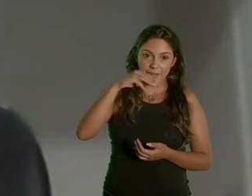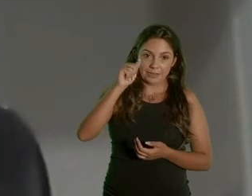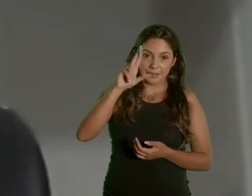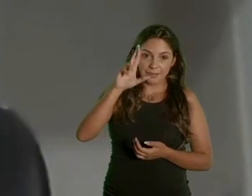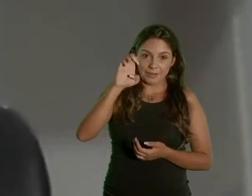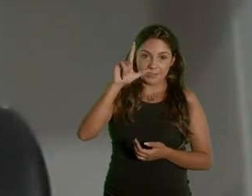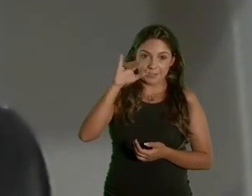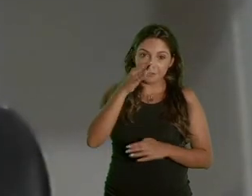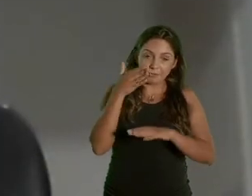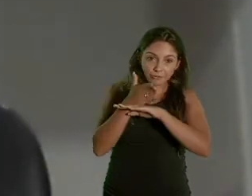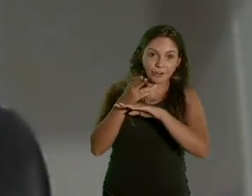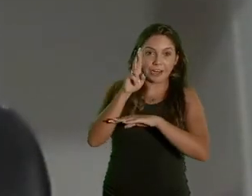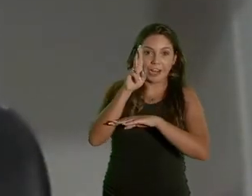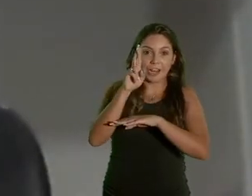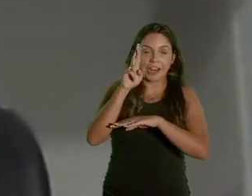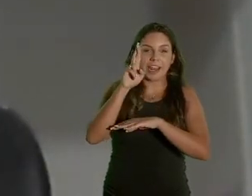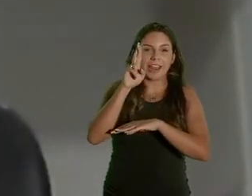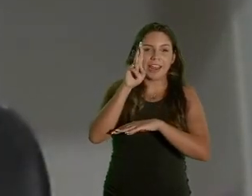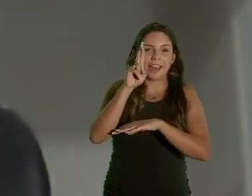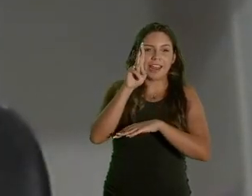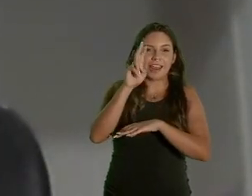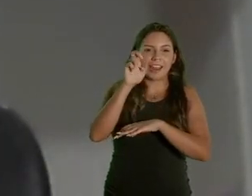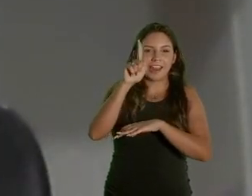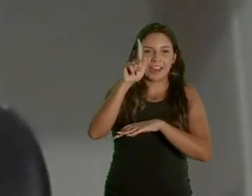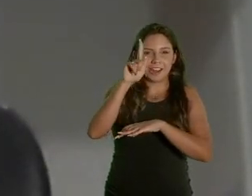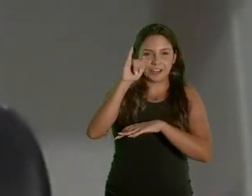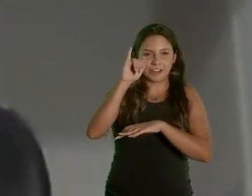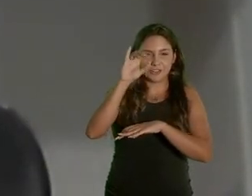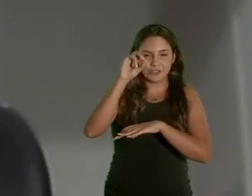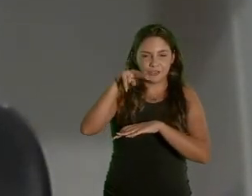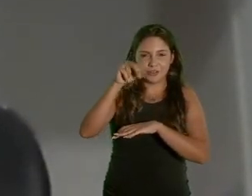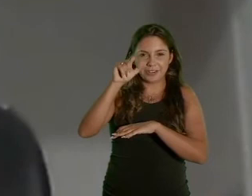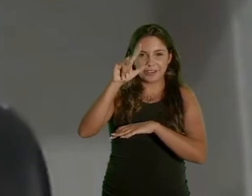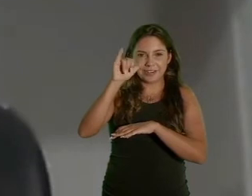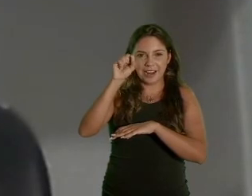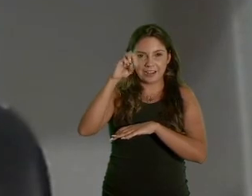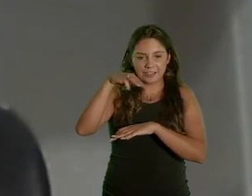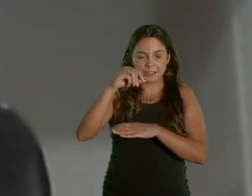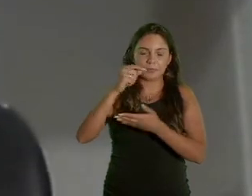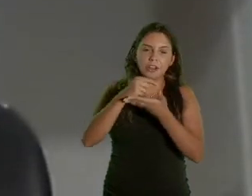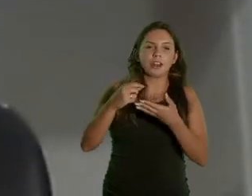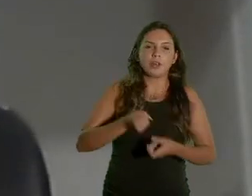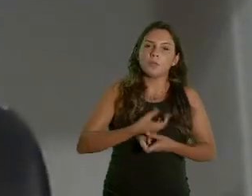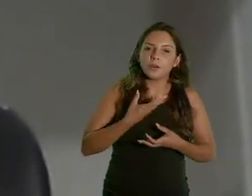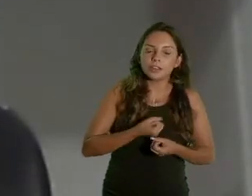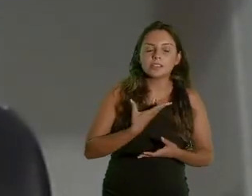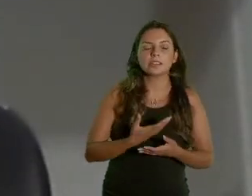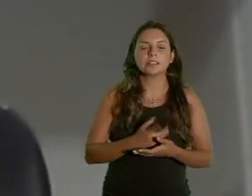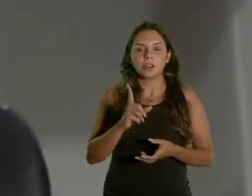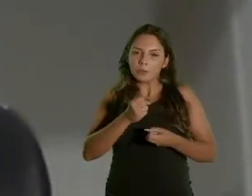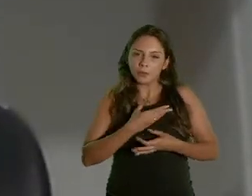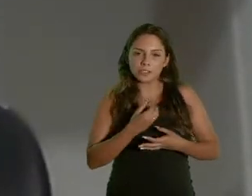marcada por um regionalismo muito grande, por uma escrita poética muito grande, apesar de não necessariamente ser